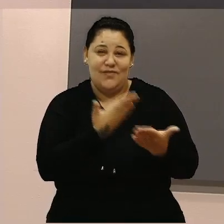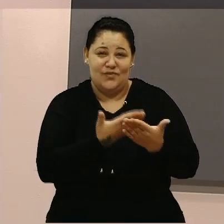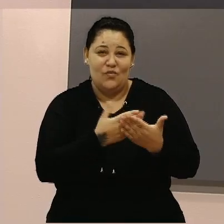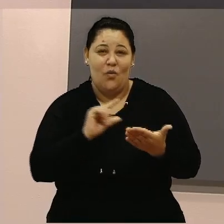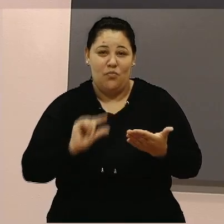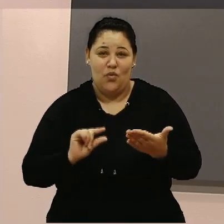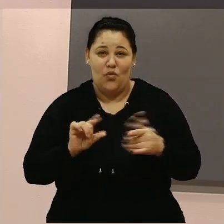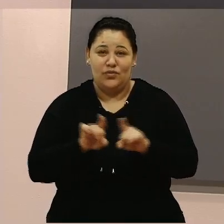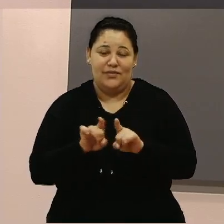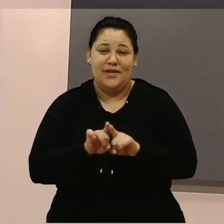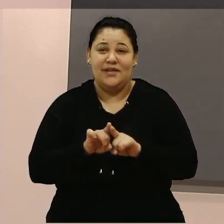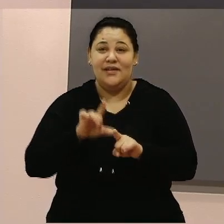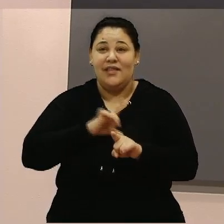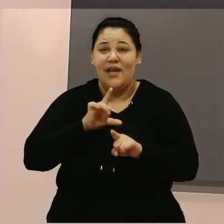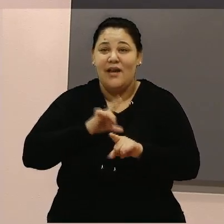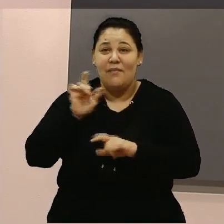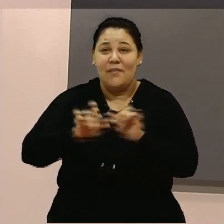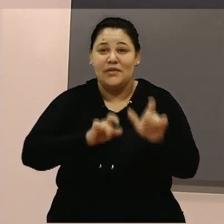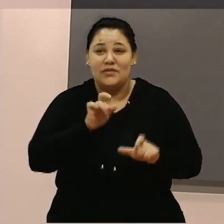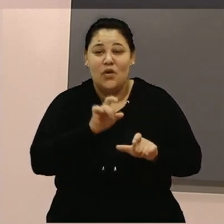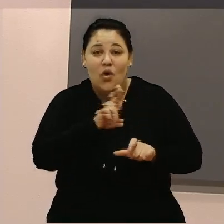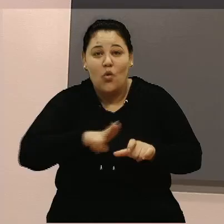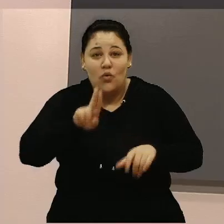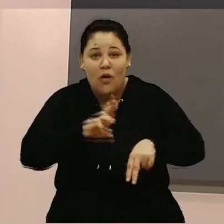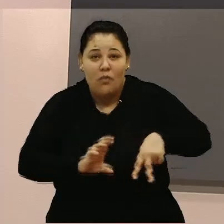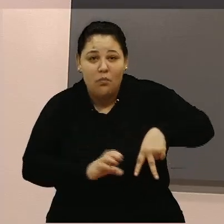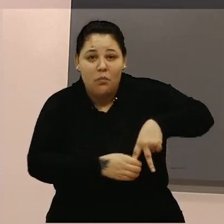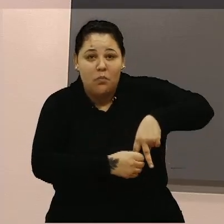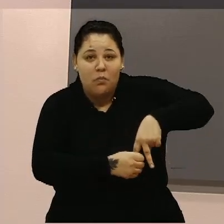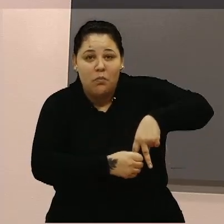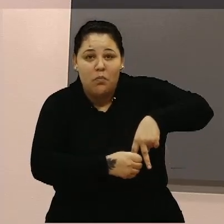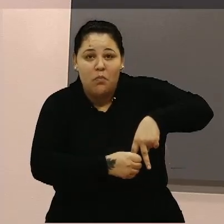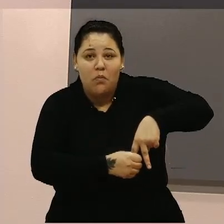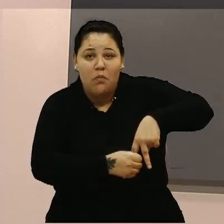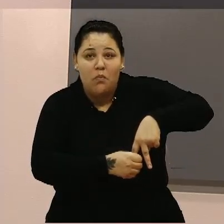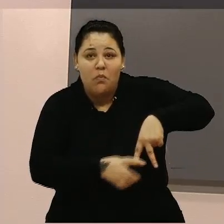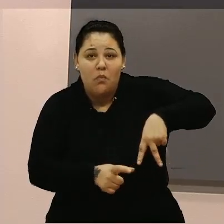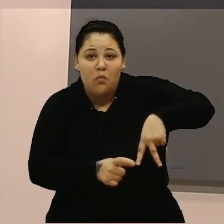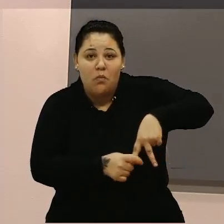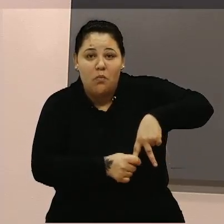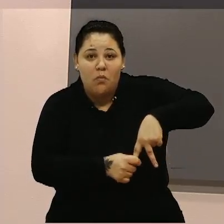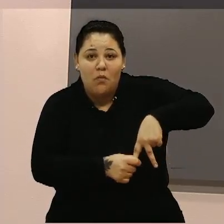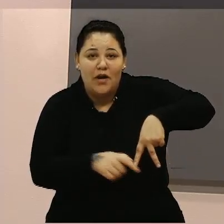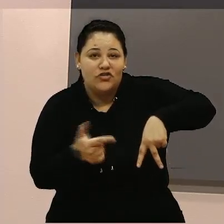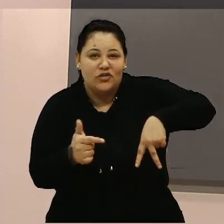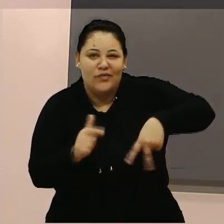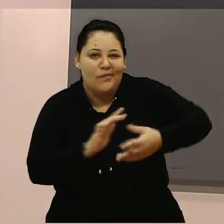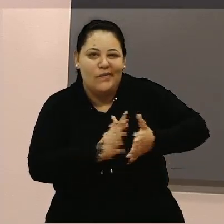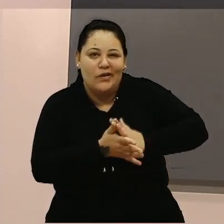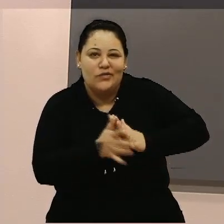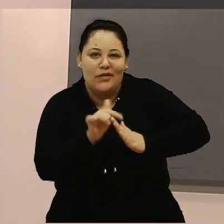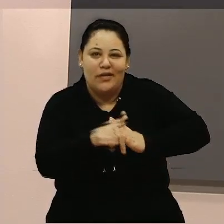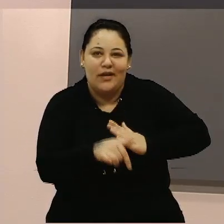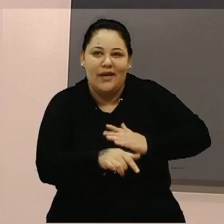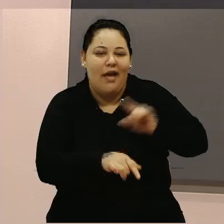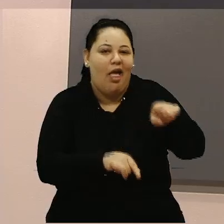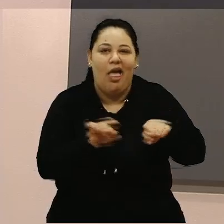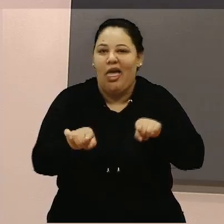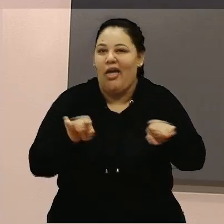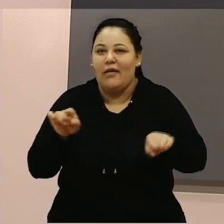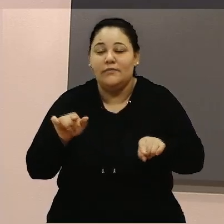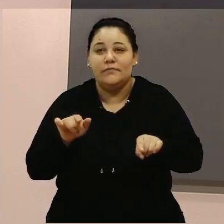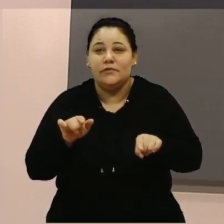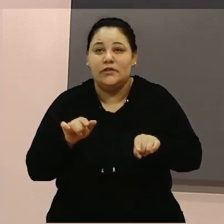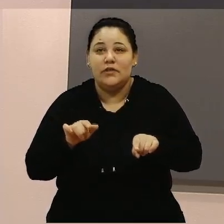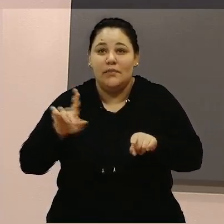temos pessoas que usam tornozeleira aqui, e tipo, aqui a gente não tem aquela discriminação. A pessoa usa tornozeleira. trabalhar,